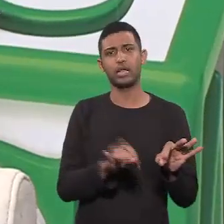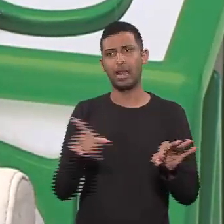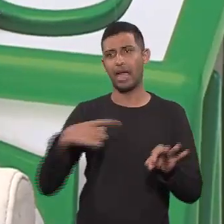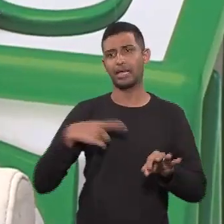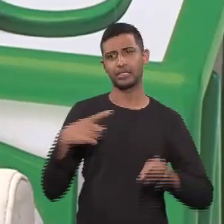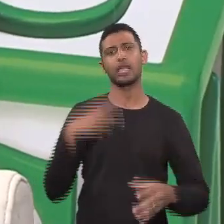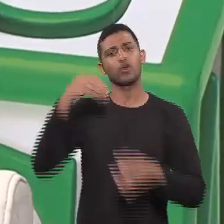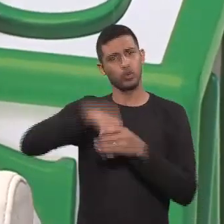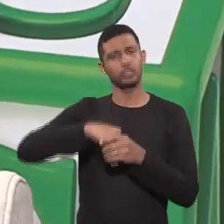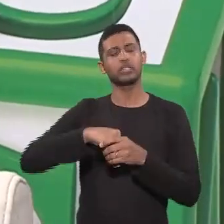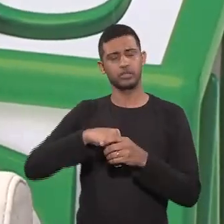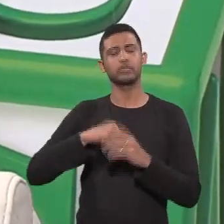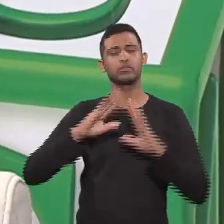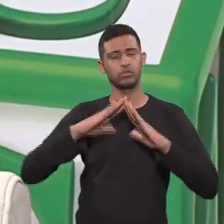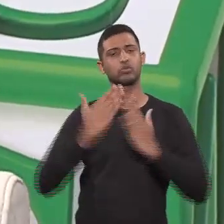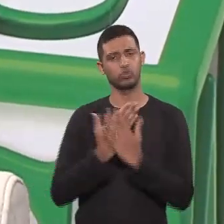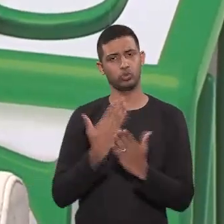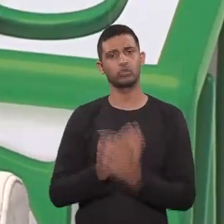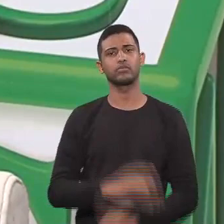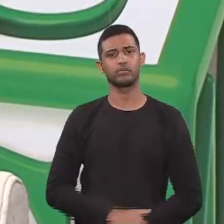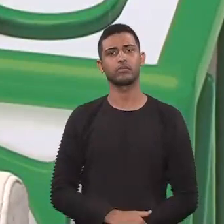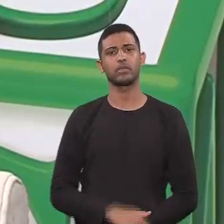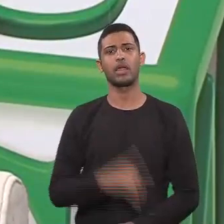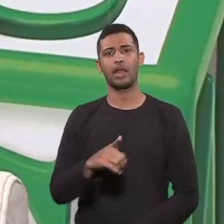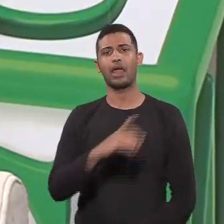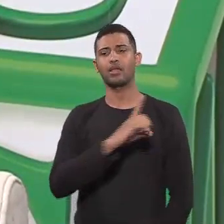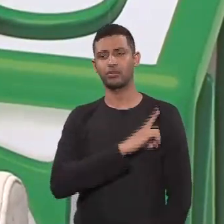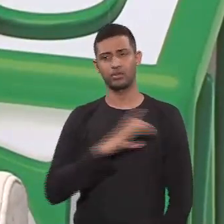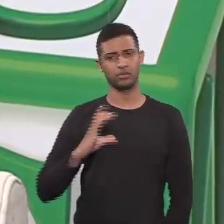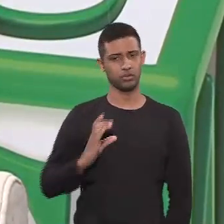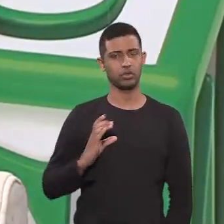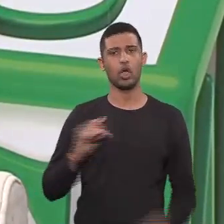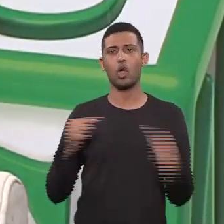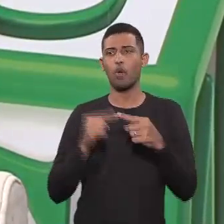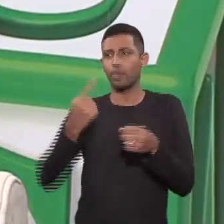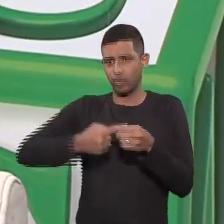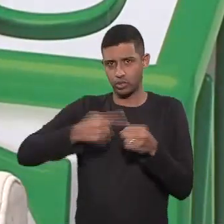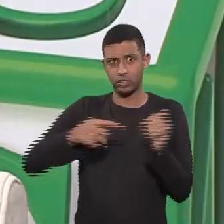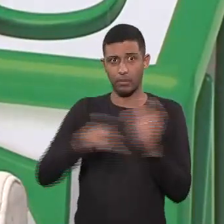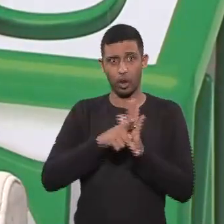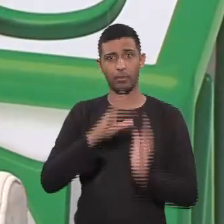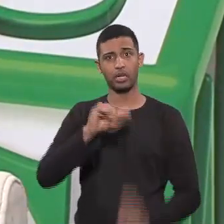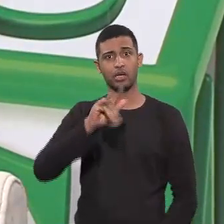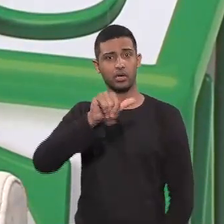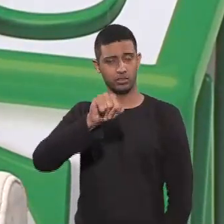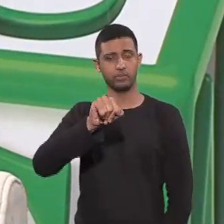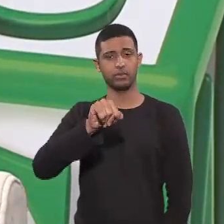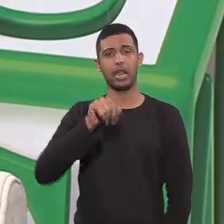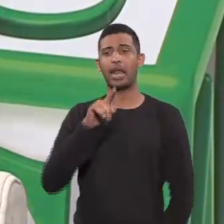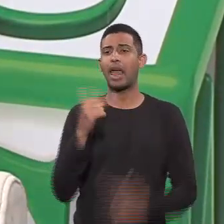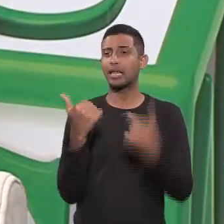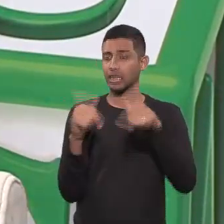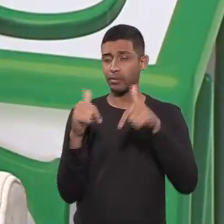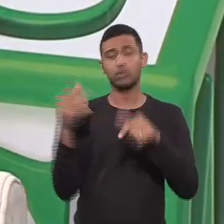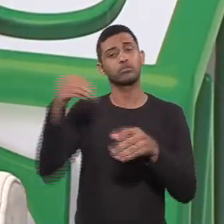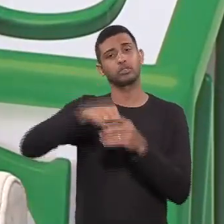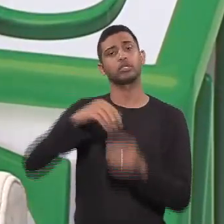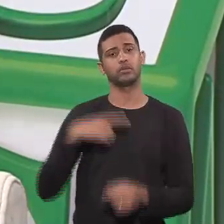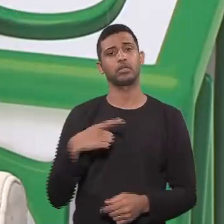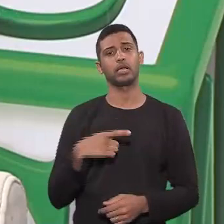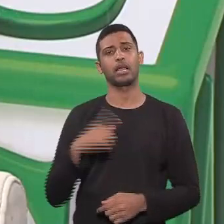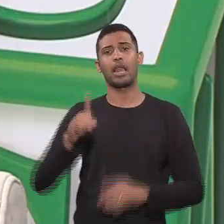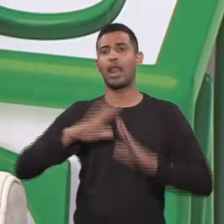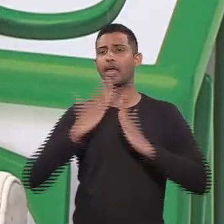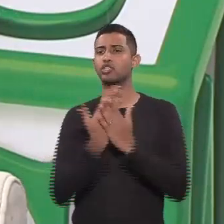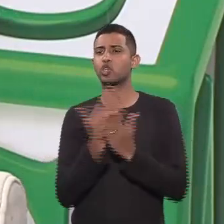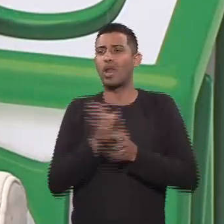trabalhamos com a inclusão na escola, lá em Duque de Caxias. Escola do município. Do município de Caxias. E nós estamos trabalhando essa inclusão.